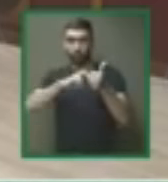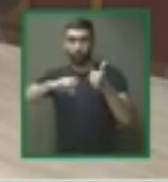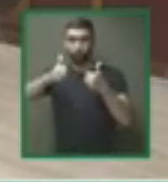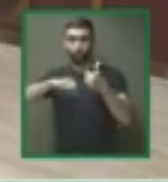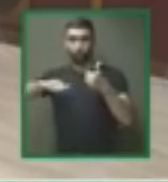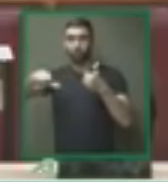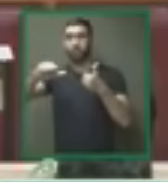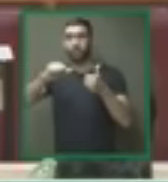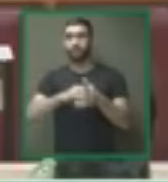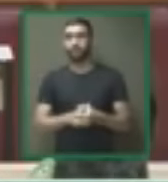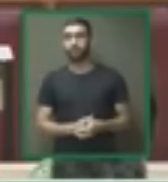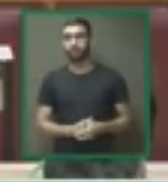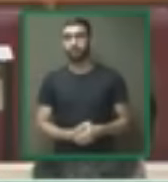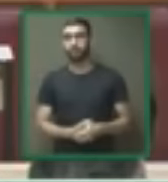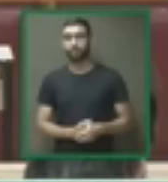senhores jurados.